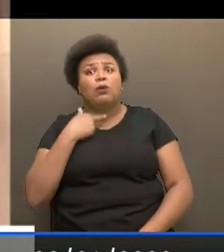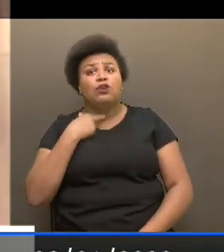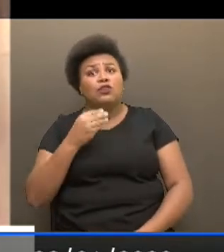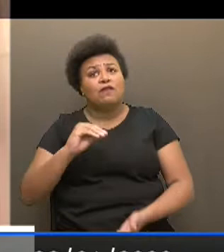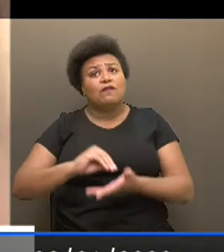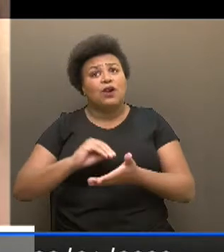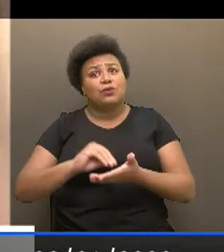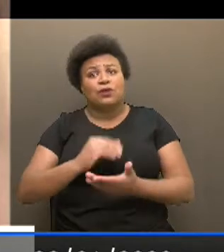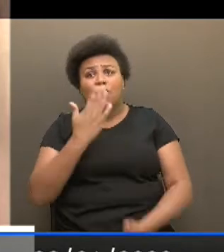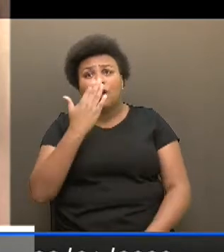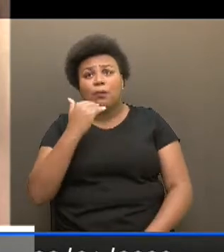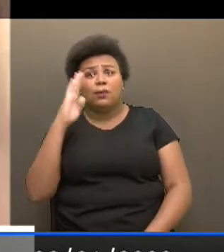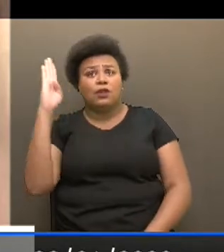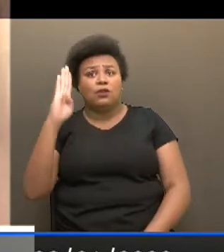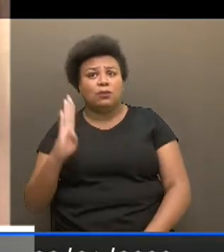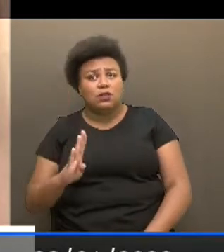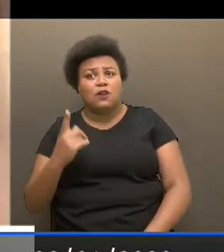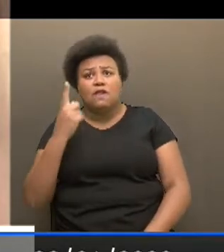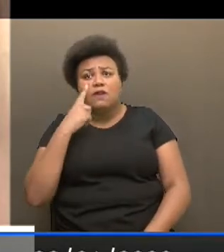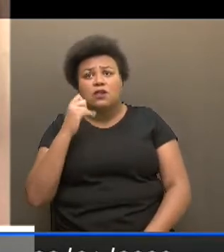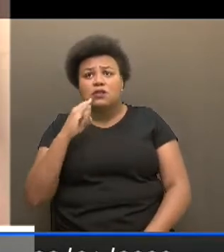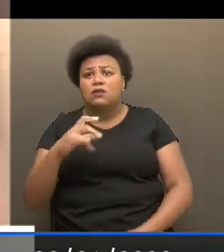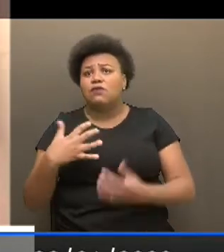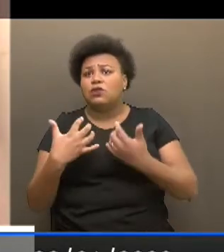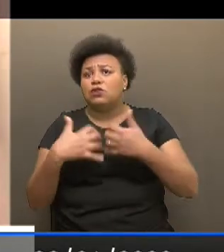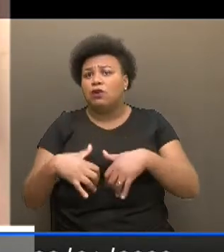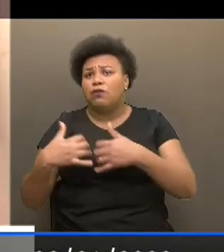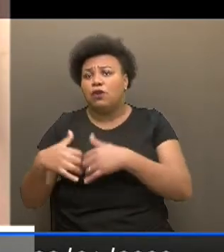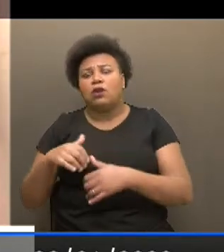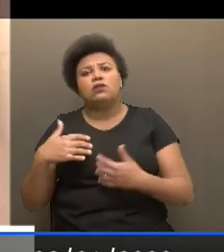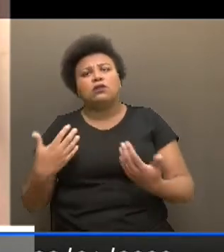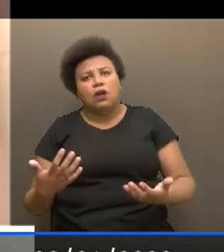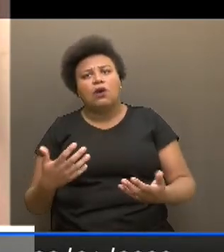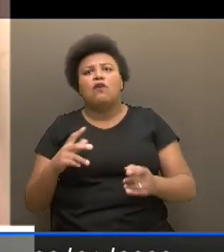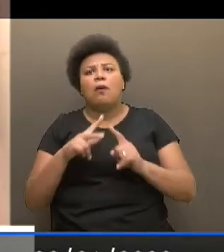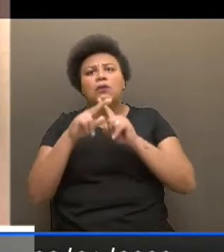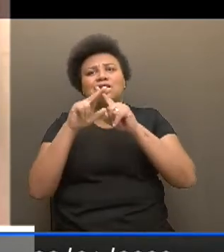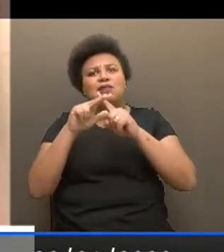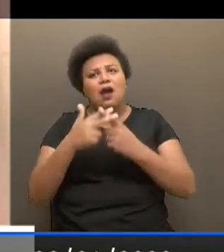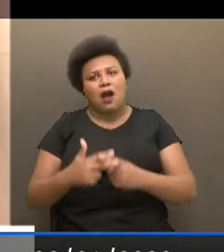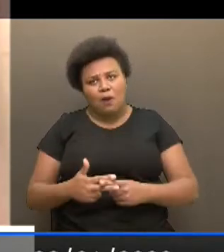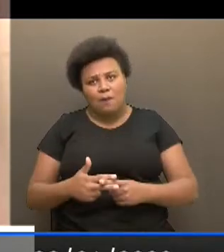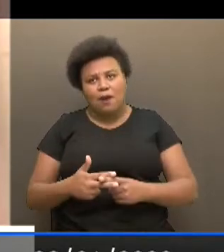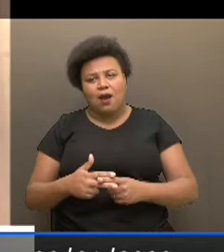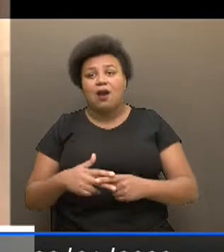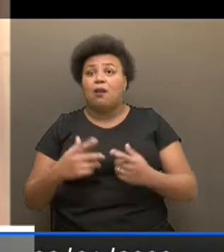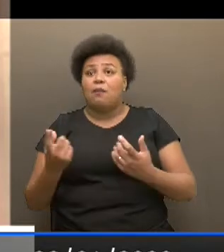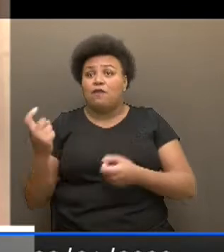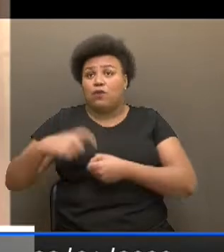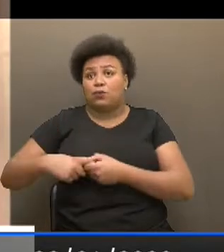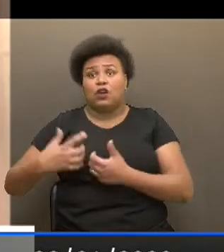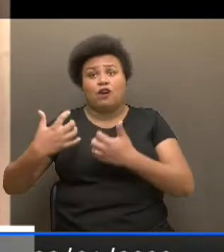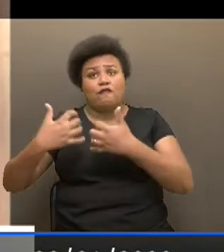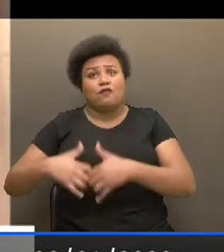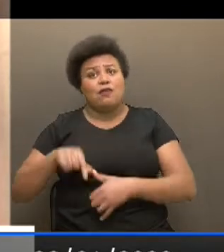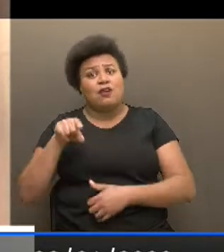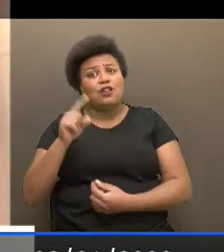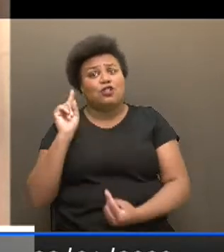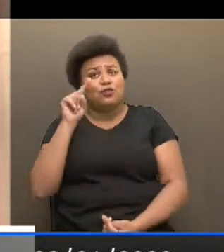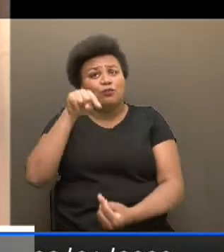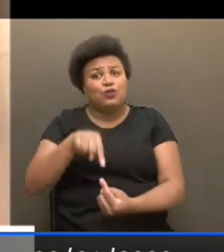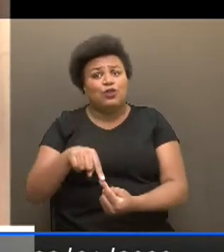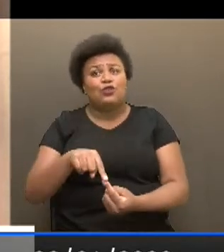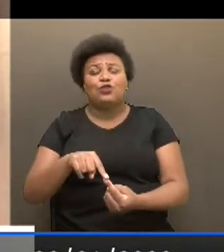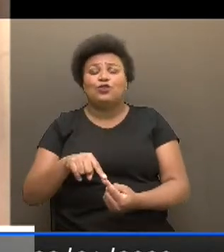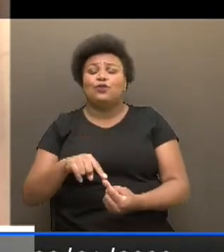no Brasil e ver se vocês estão funcionando. Então, vamos arrumar para funcionar. E eu acho que esse é o objetivo de